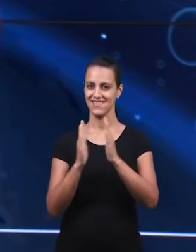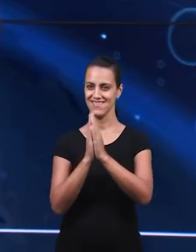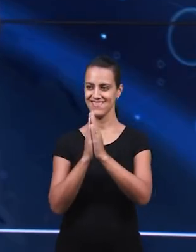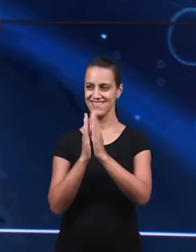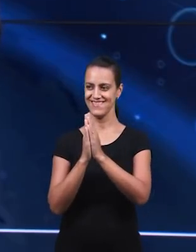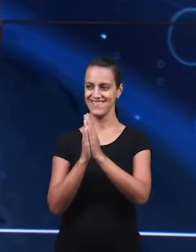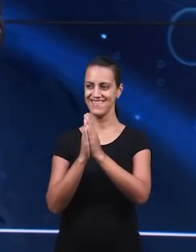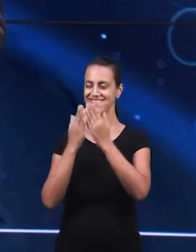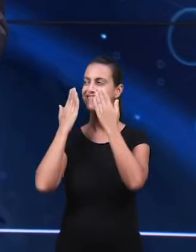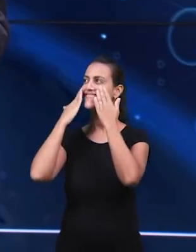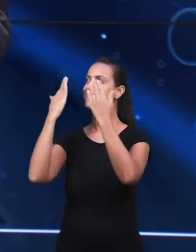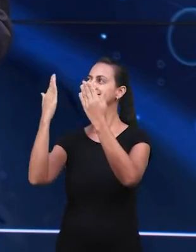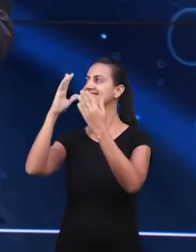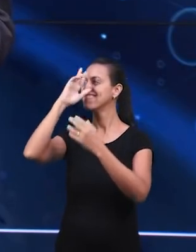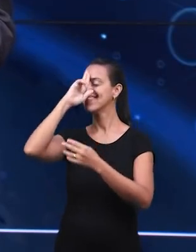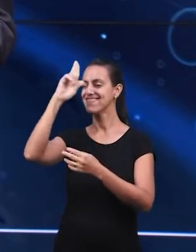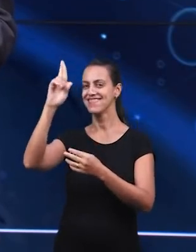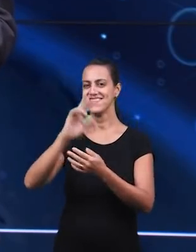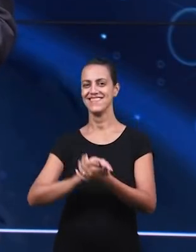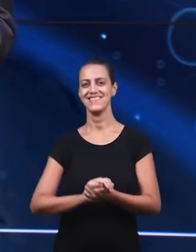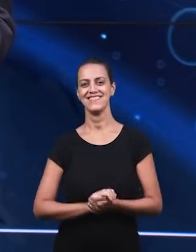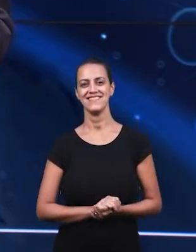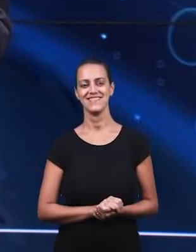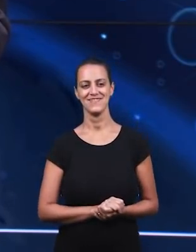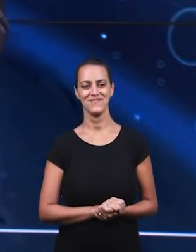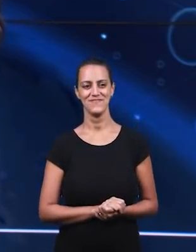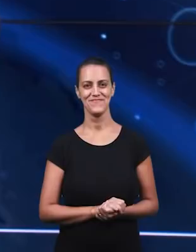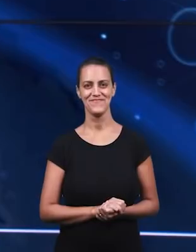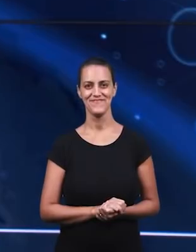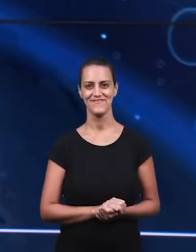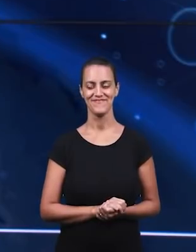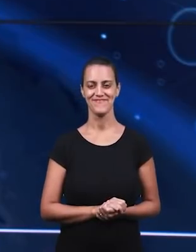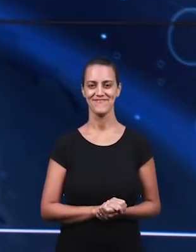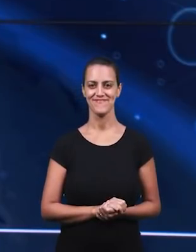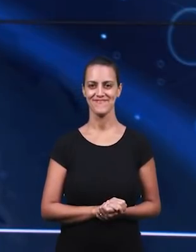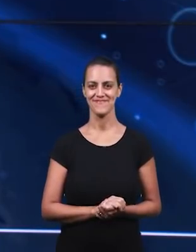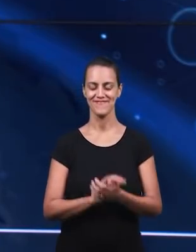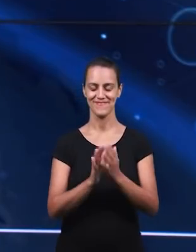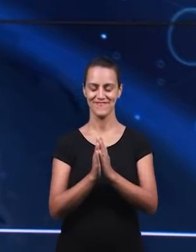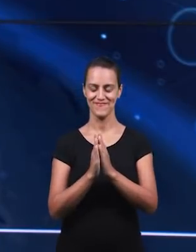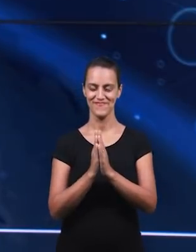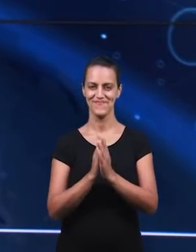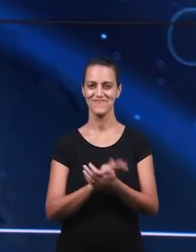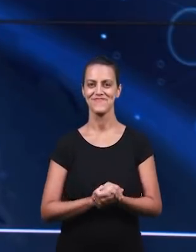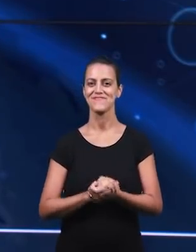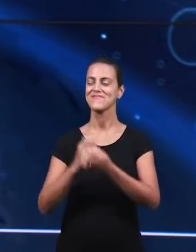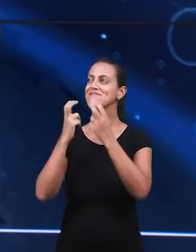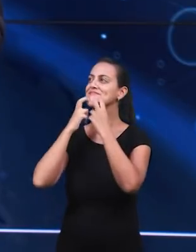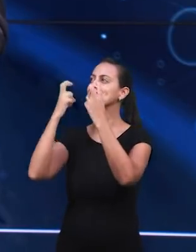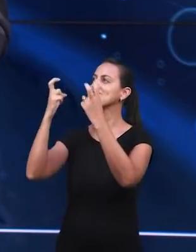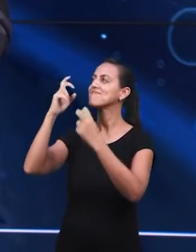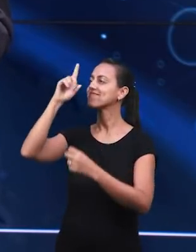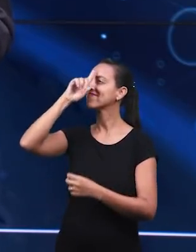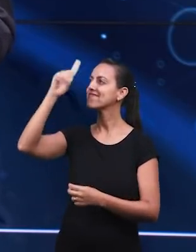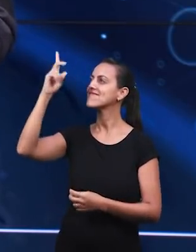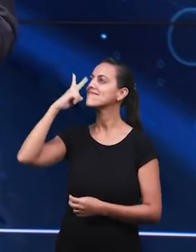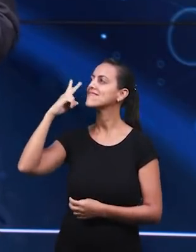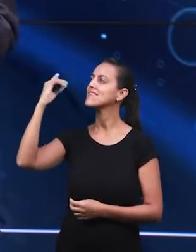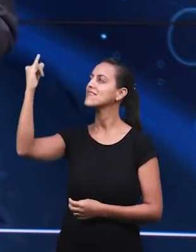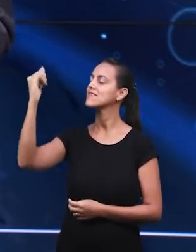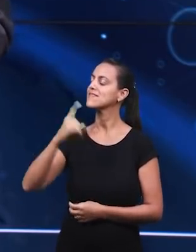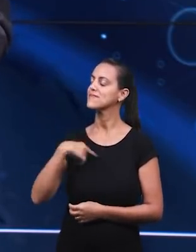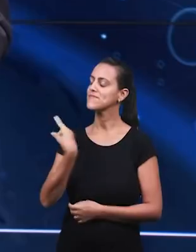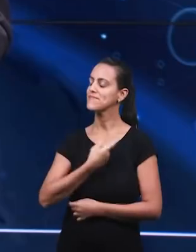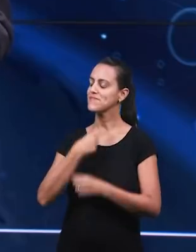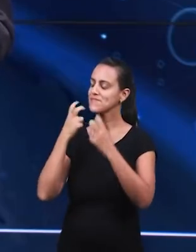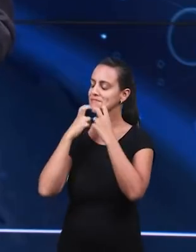Senhor, para nós clamarmos pelo sangue do Senhor Jesus. Oremos. Senhor nosso Deus, nosso Pai,